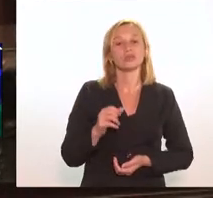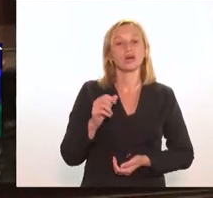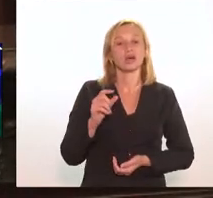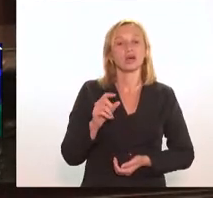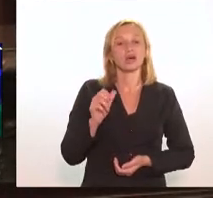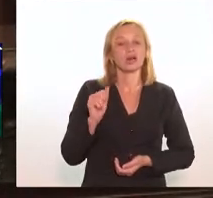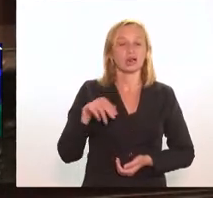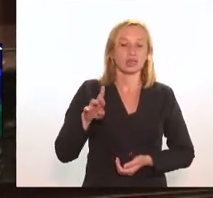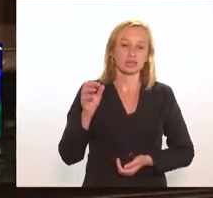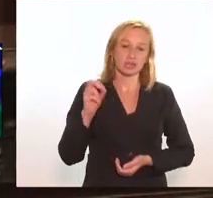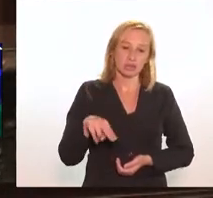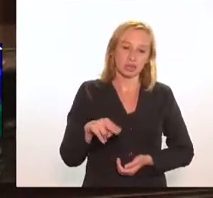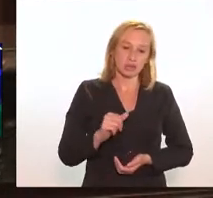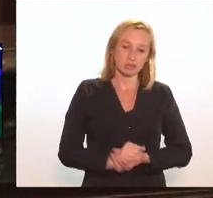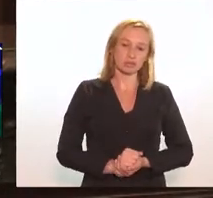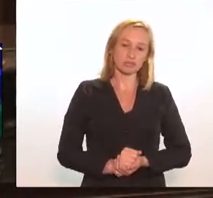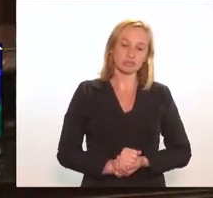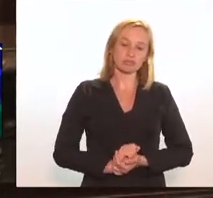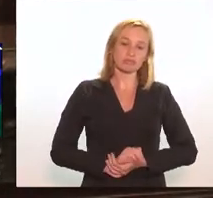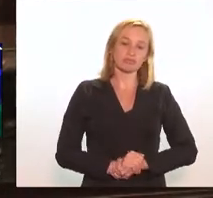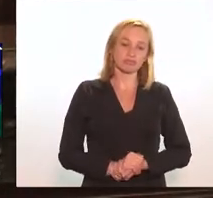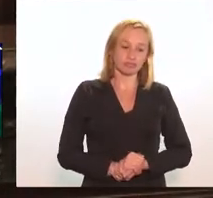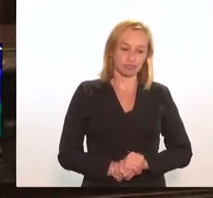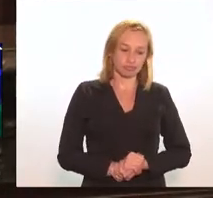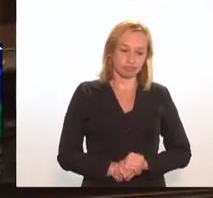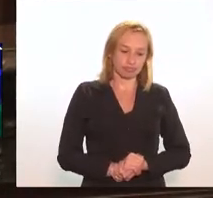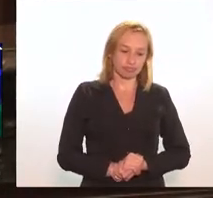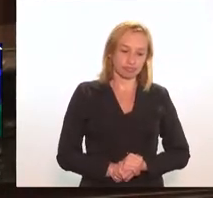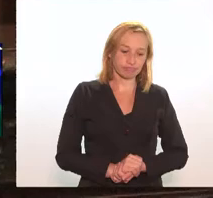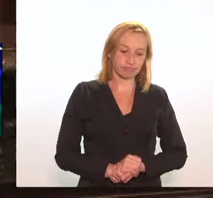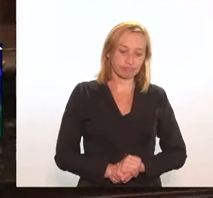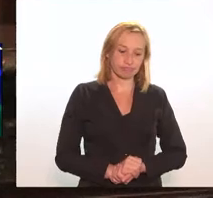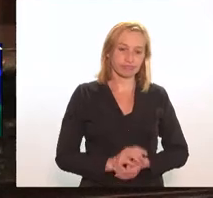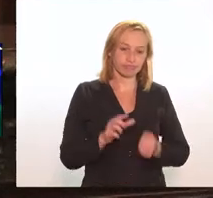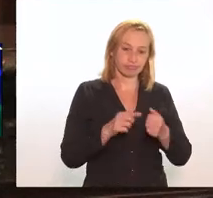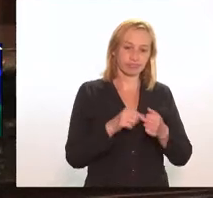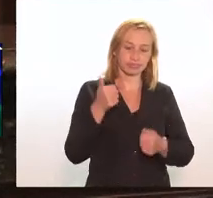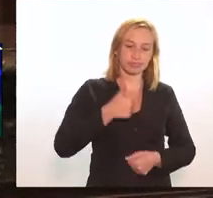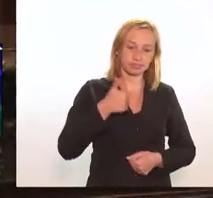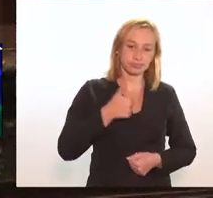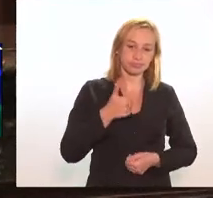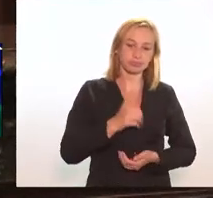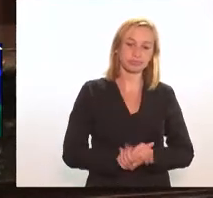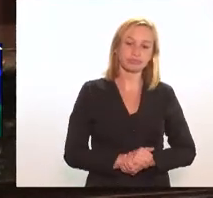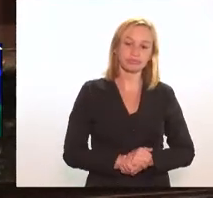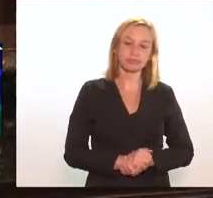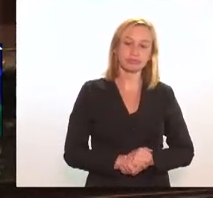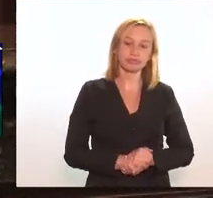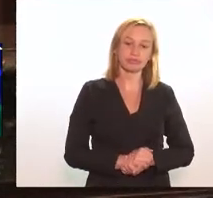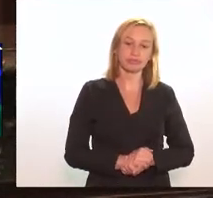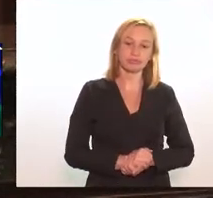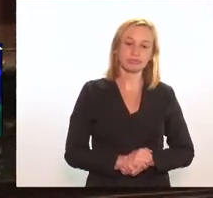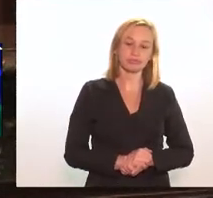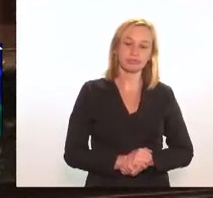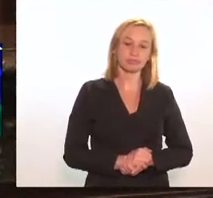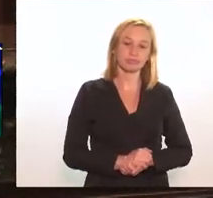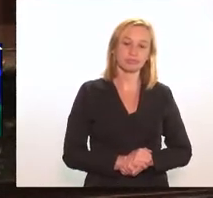Librelon, o Márcio Gualberto fez a discussão, no artigo 1º está dito o seguinte: